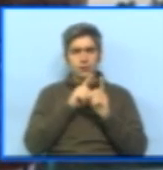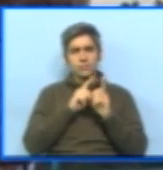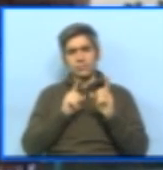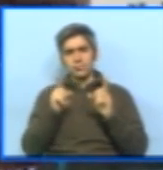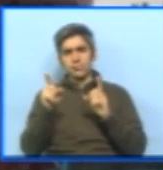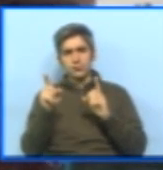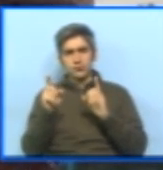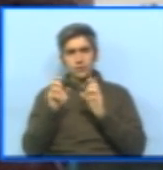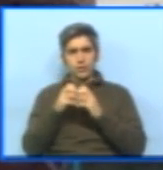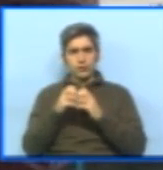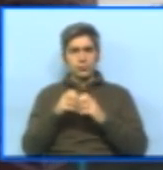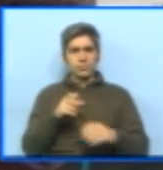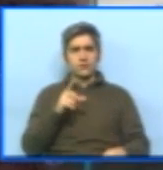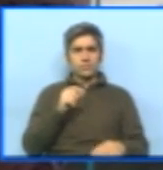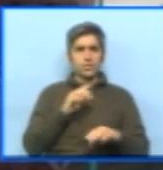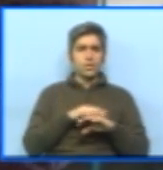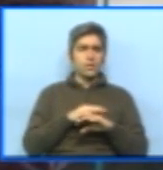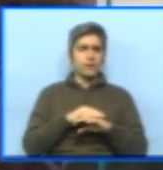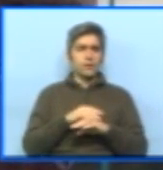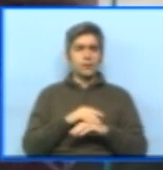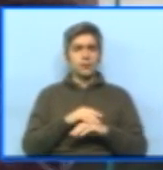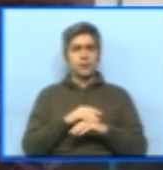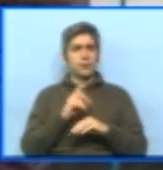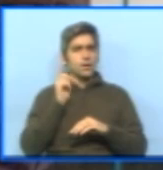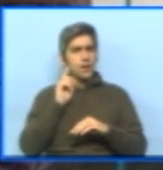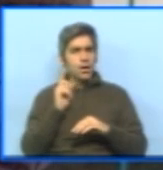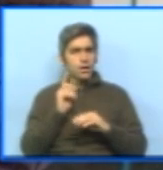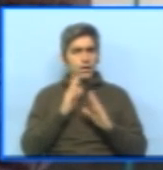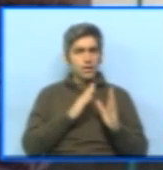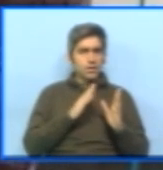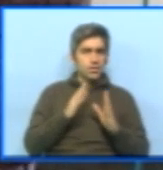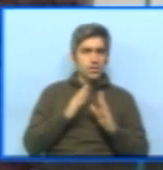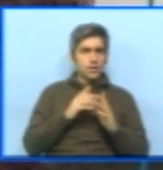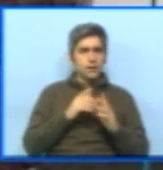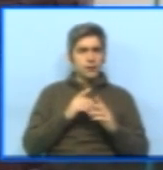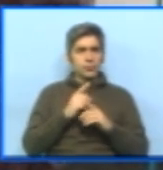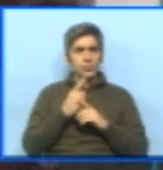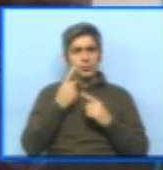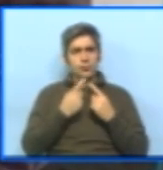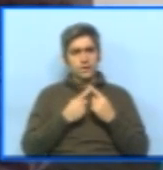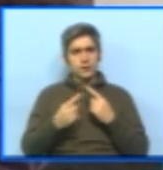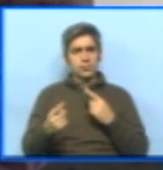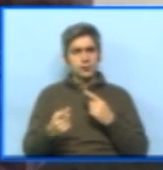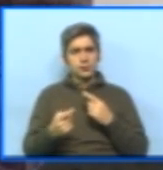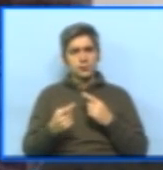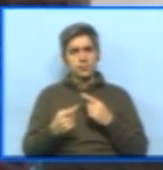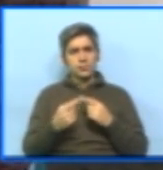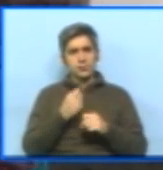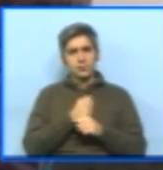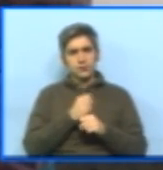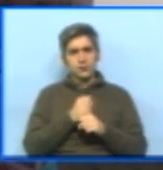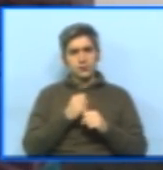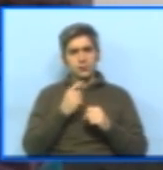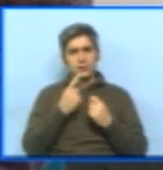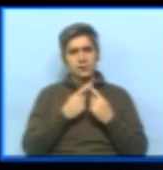e também às vezes pela conveniência até das próprias datas, porque é uma semana, e uma semana de trabalho, uma